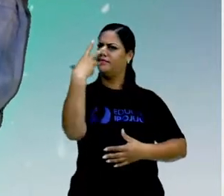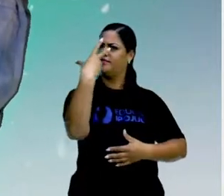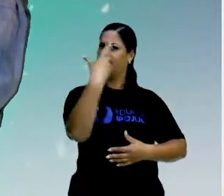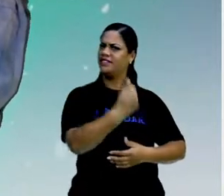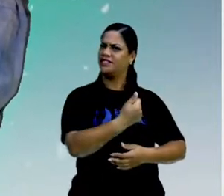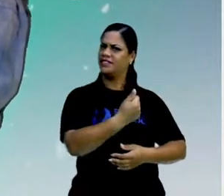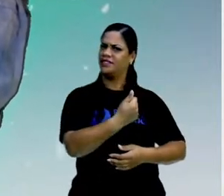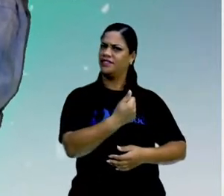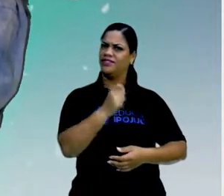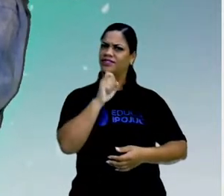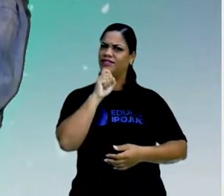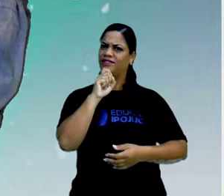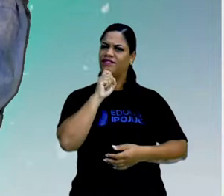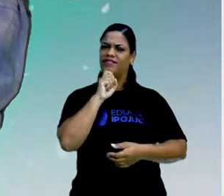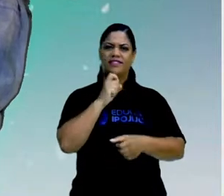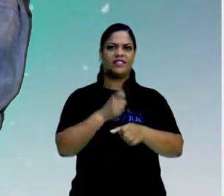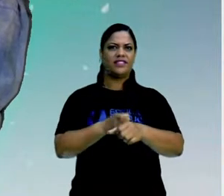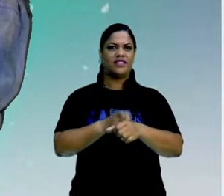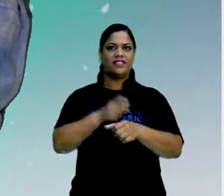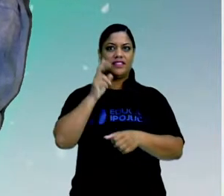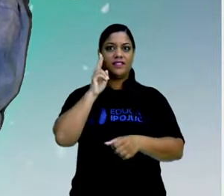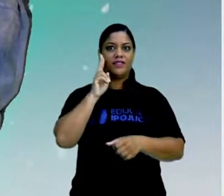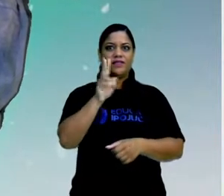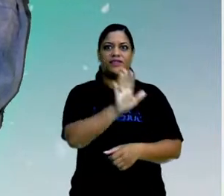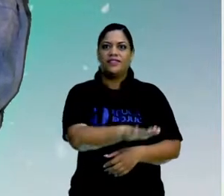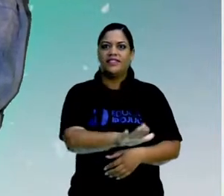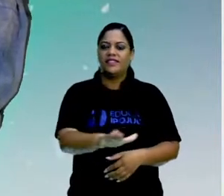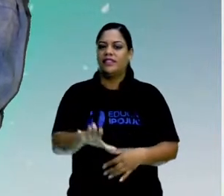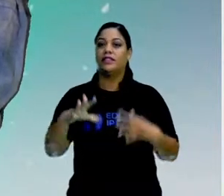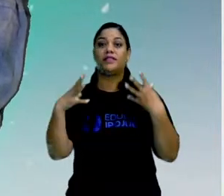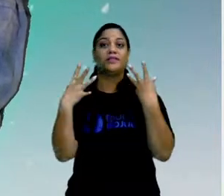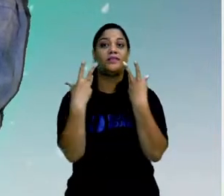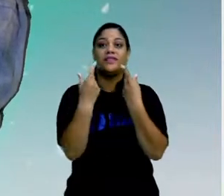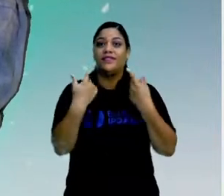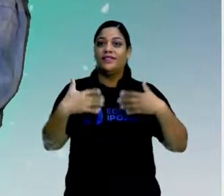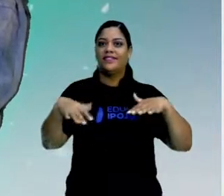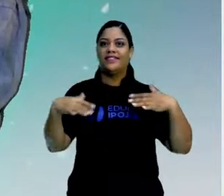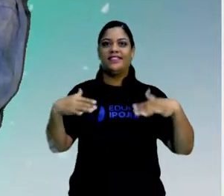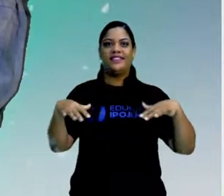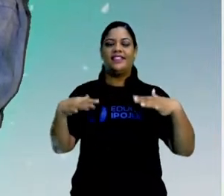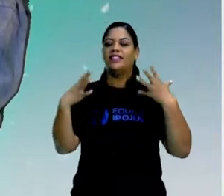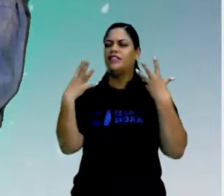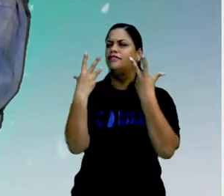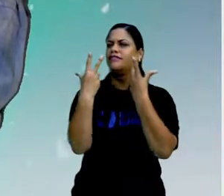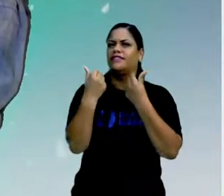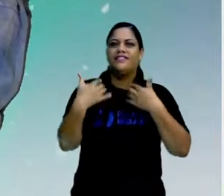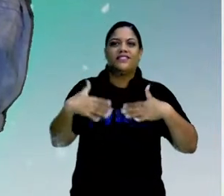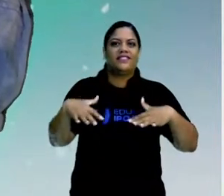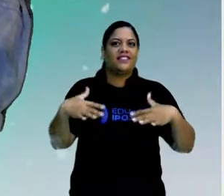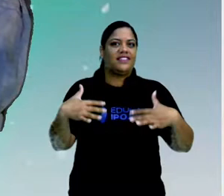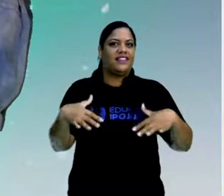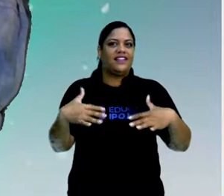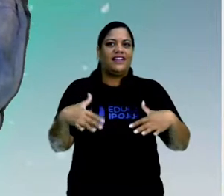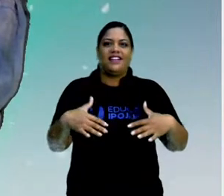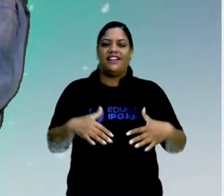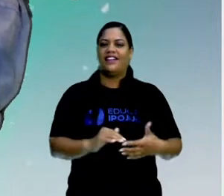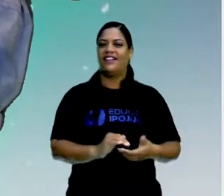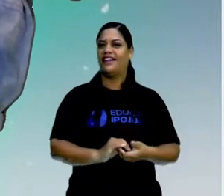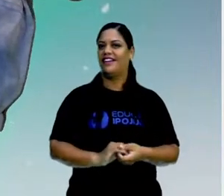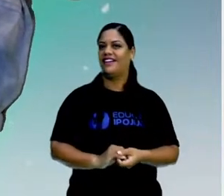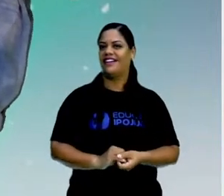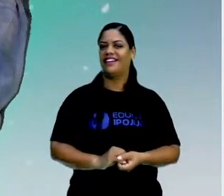Um castelo de gelo. Vocês estão vendo, criança? Que castelo lindo. Lindo, lindo, lindo. Ai,